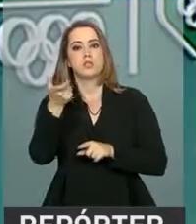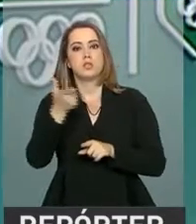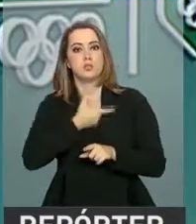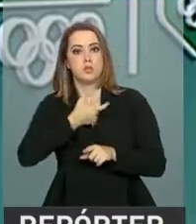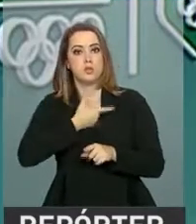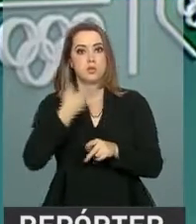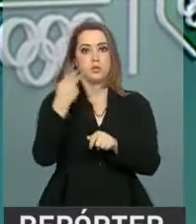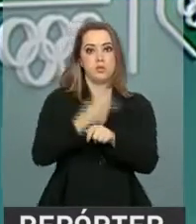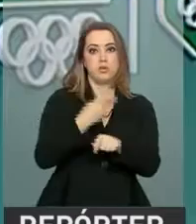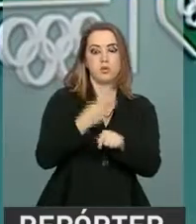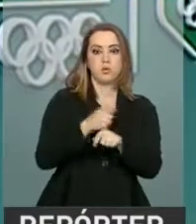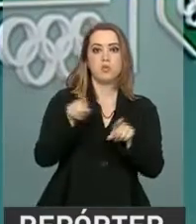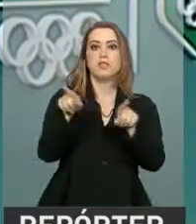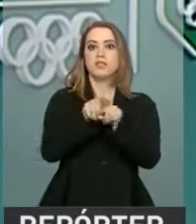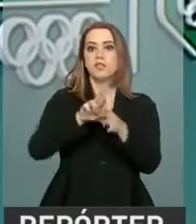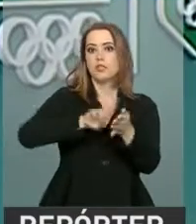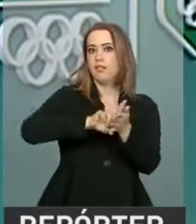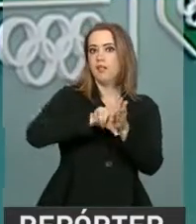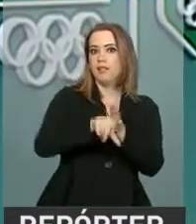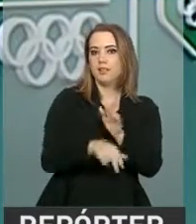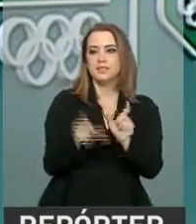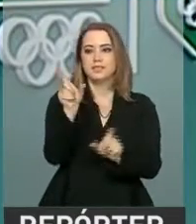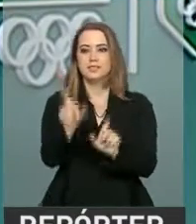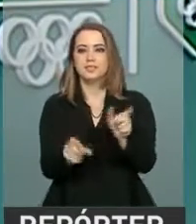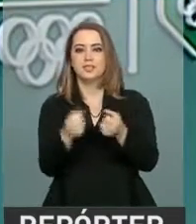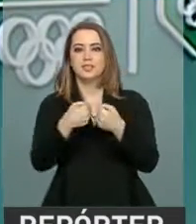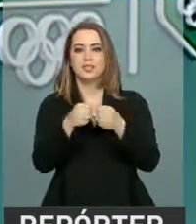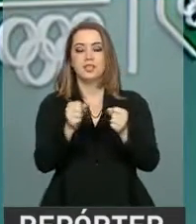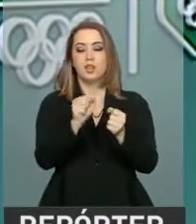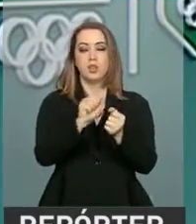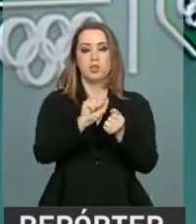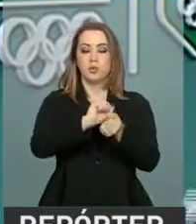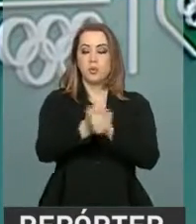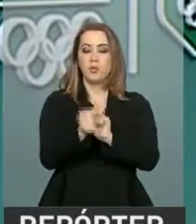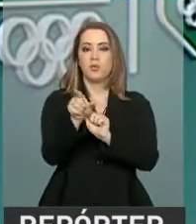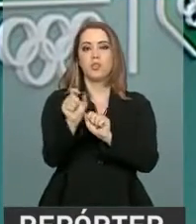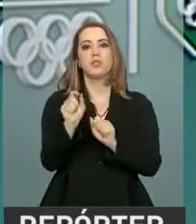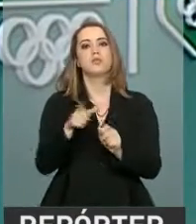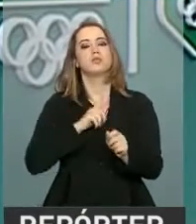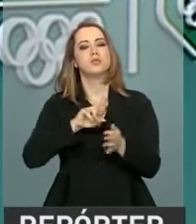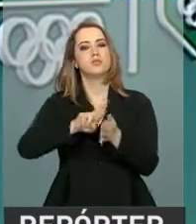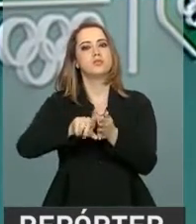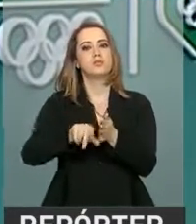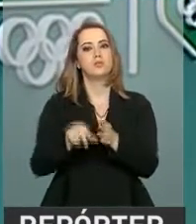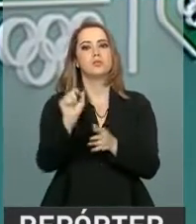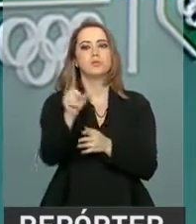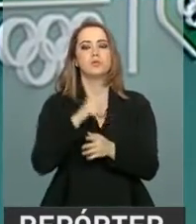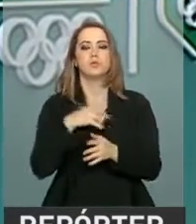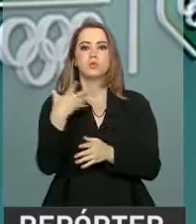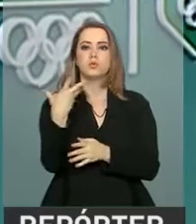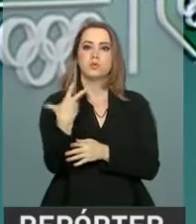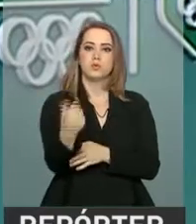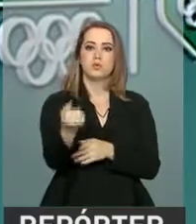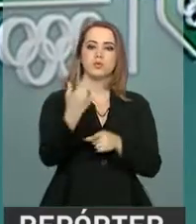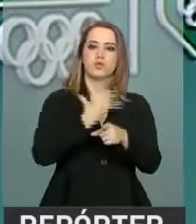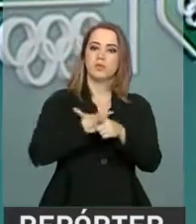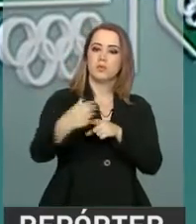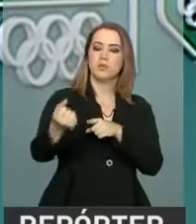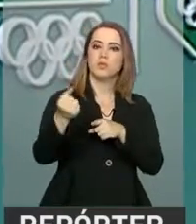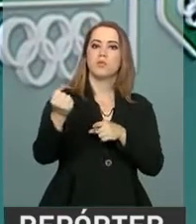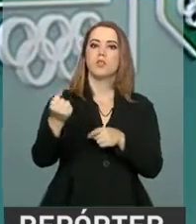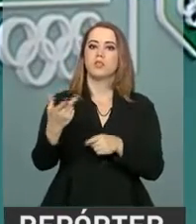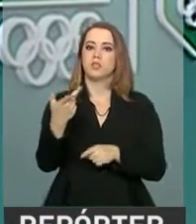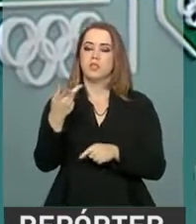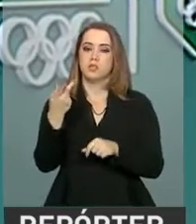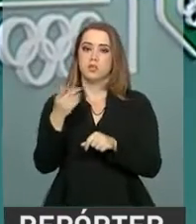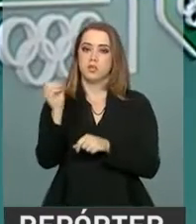artística nas argolas e ele que entrou para a história do esporte brasileiro com ouro inédito no salto com vara, Thiago Braz. E os